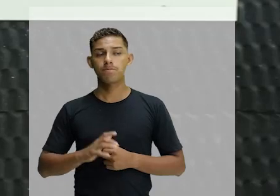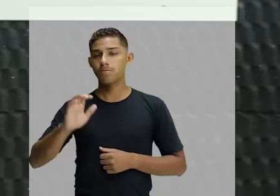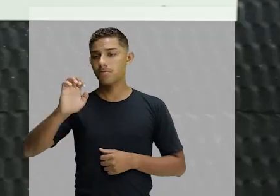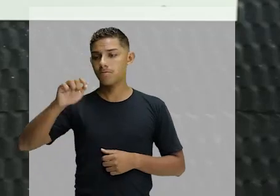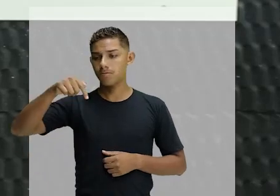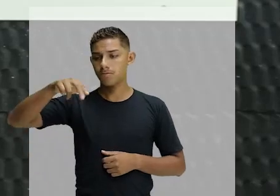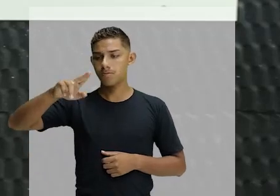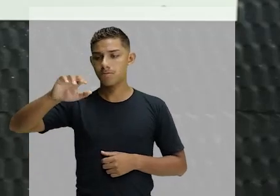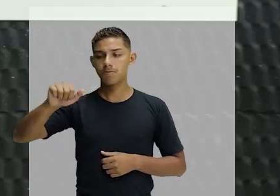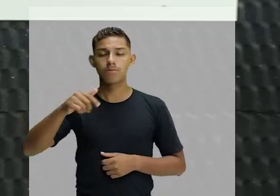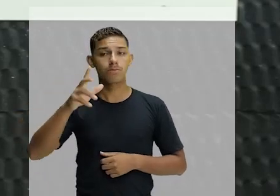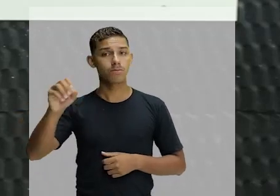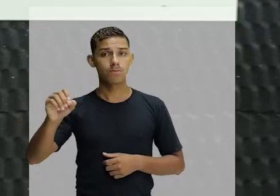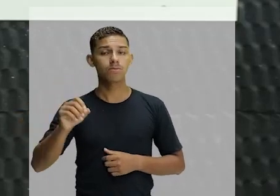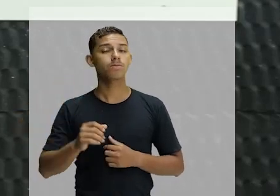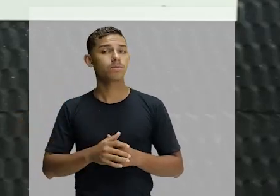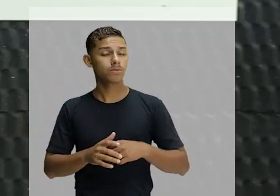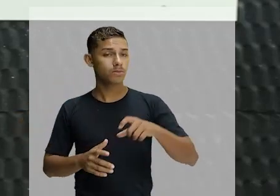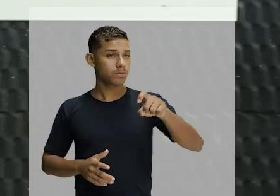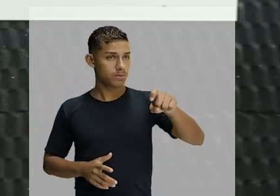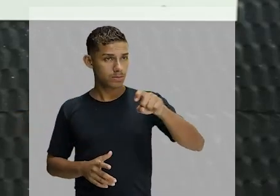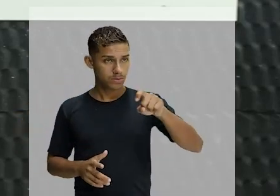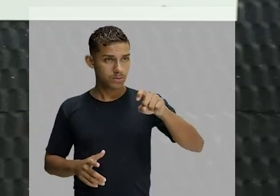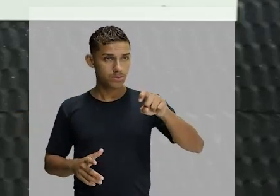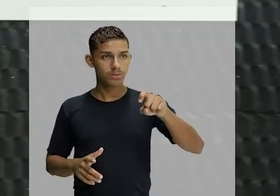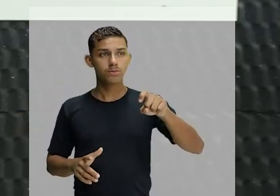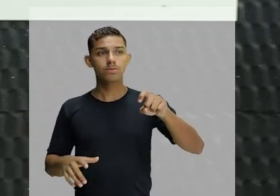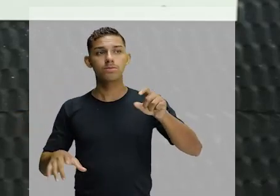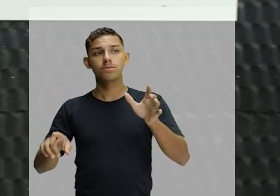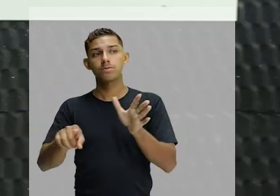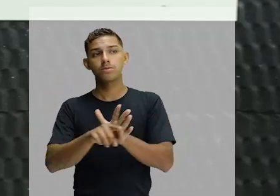x menos 0 ao quadrado